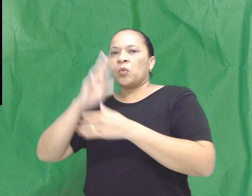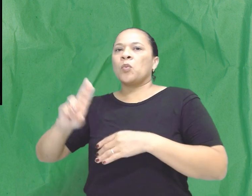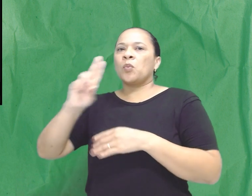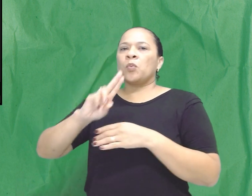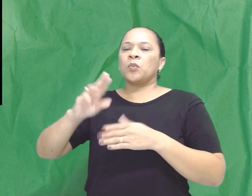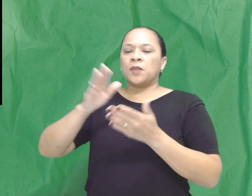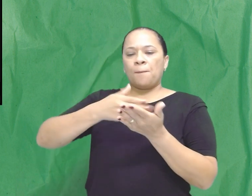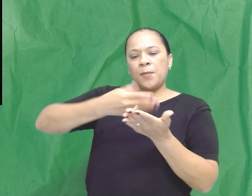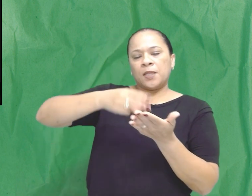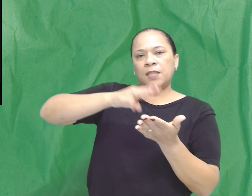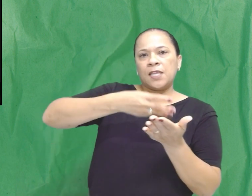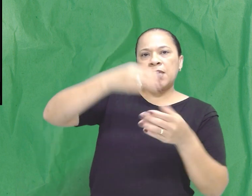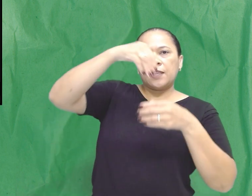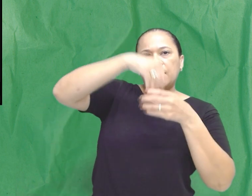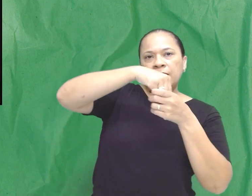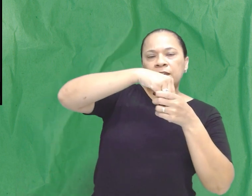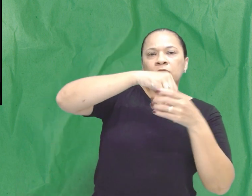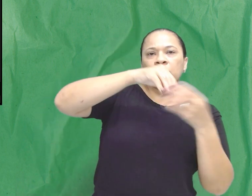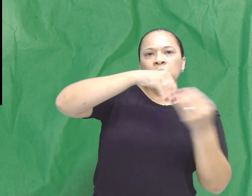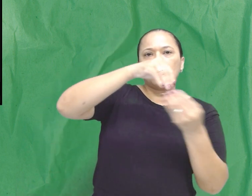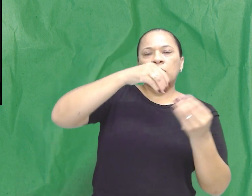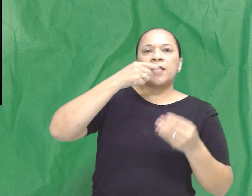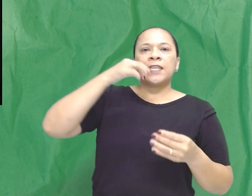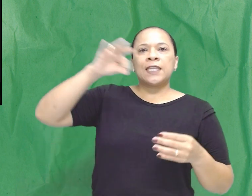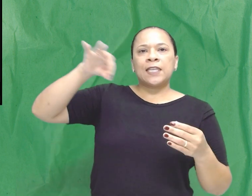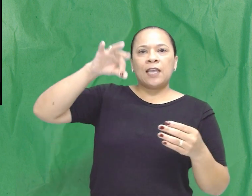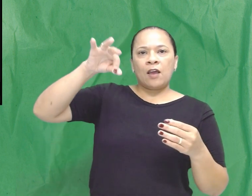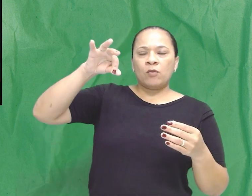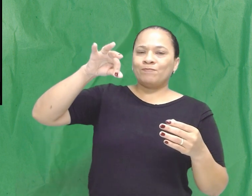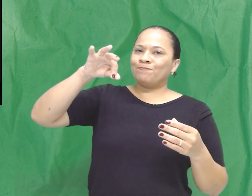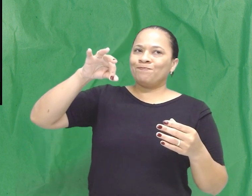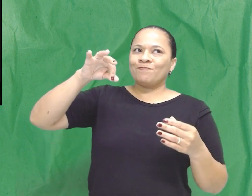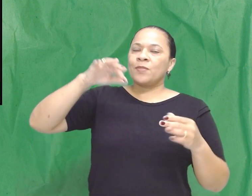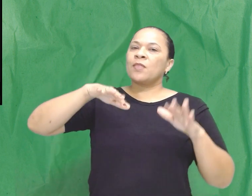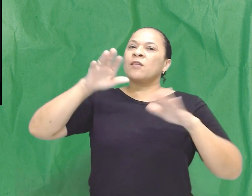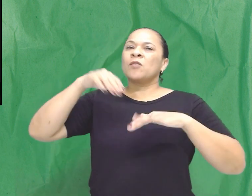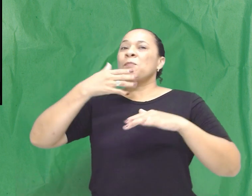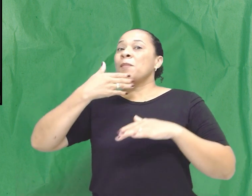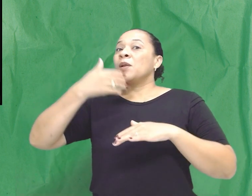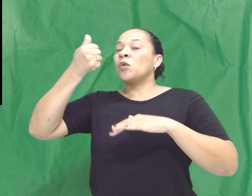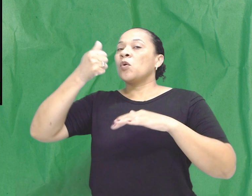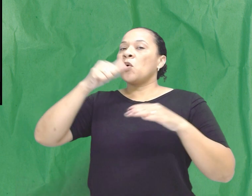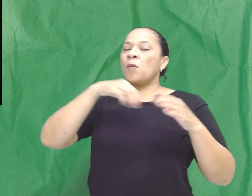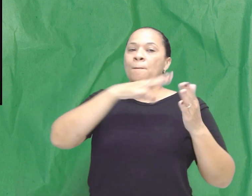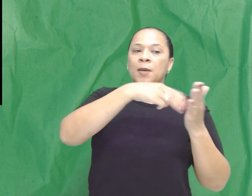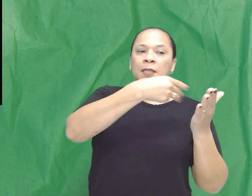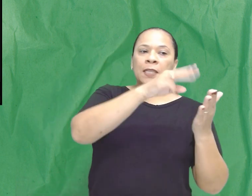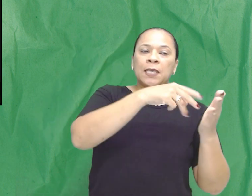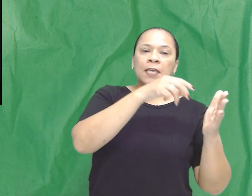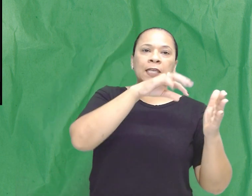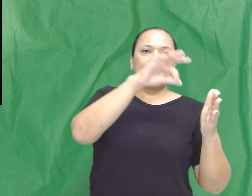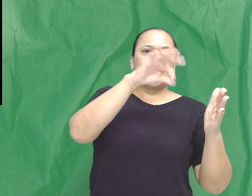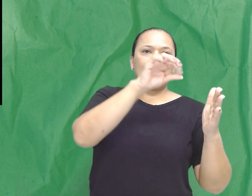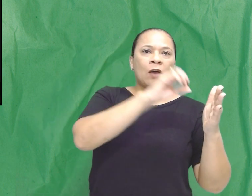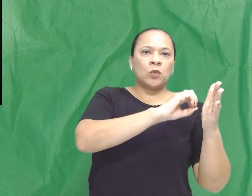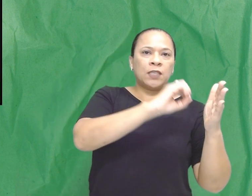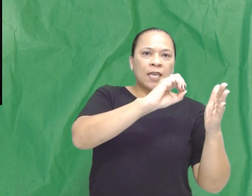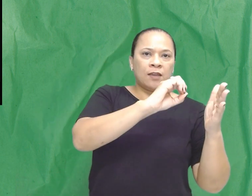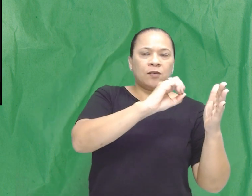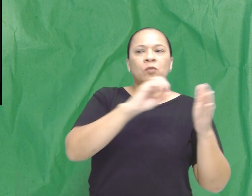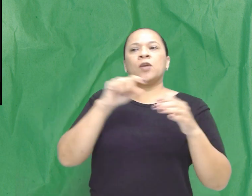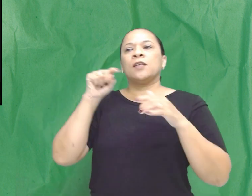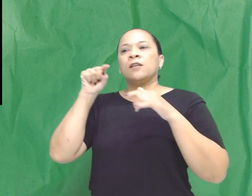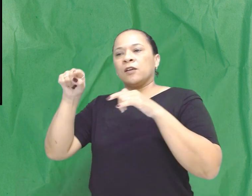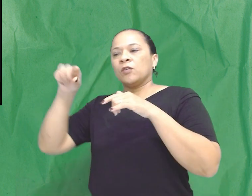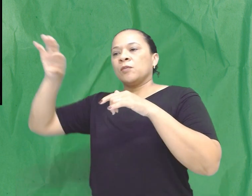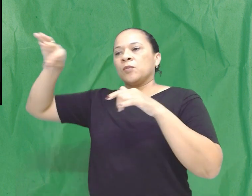não utilizar a pitadinha de sal. Particularmente, eu acho que é melhor utilizar a manteiga sem sal e colocar a pitadinha de sal, porque